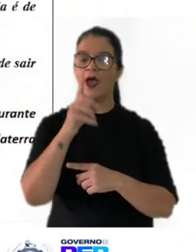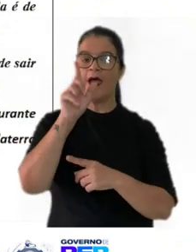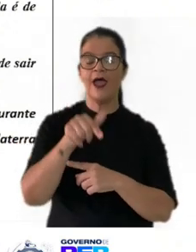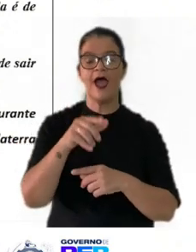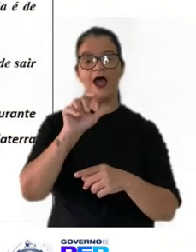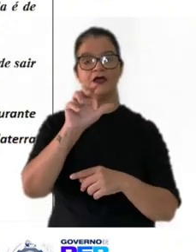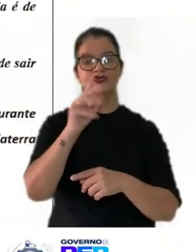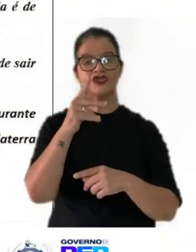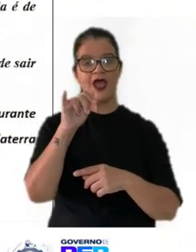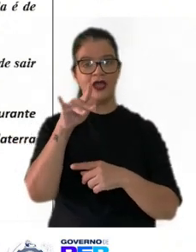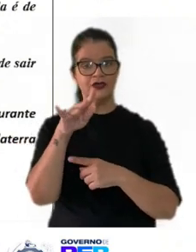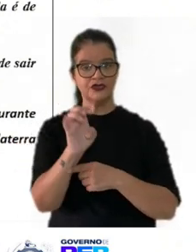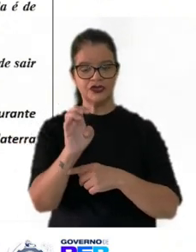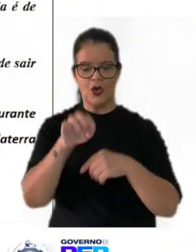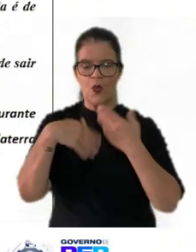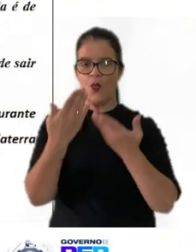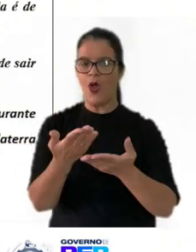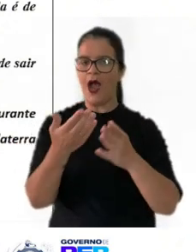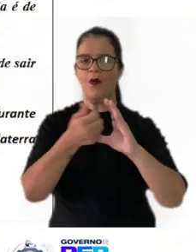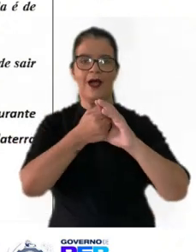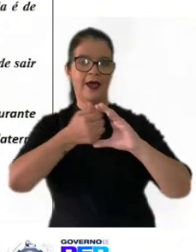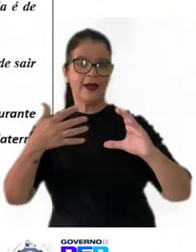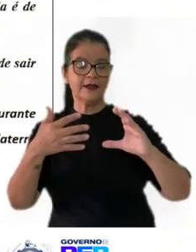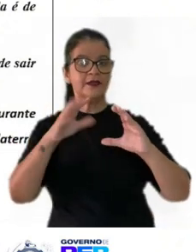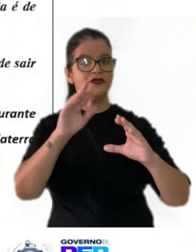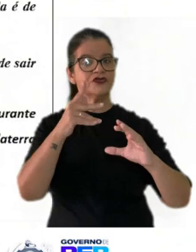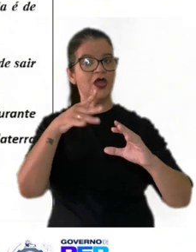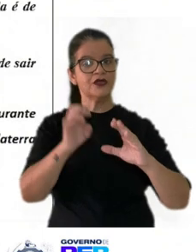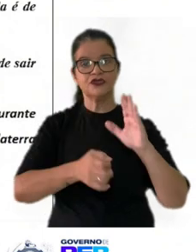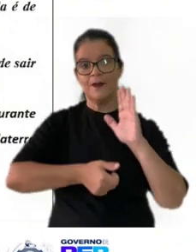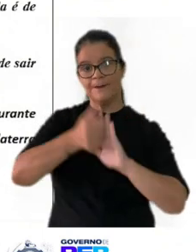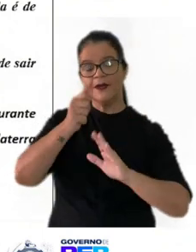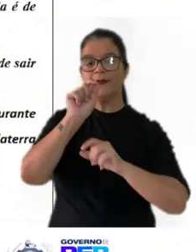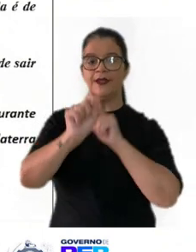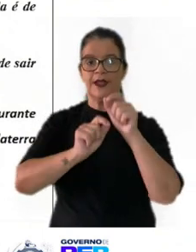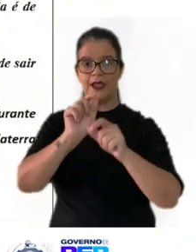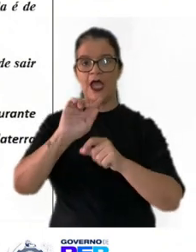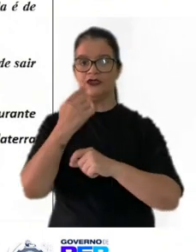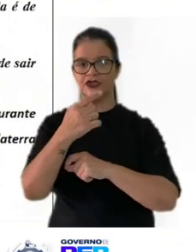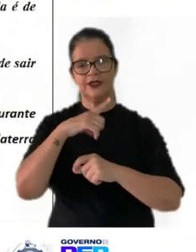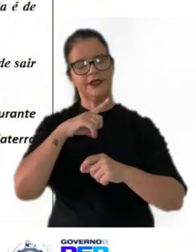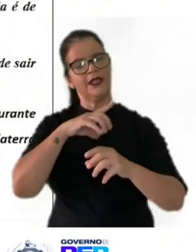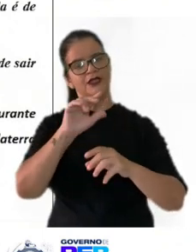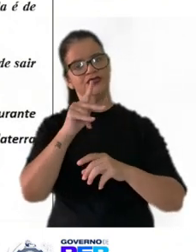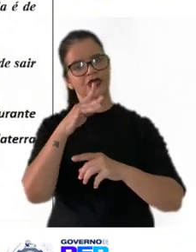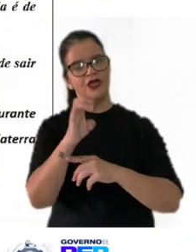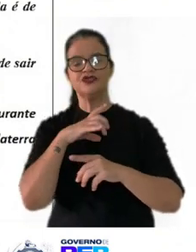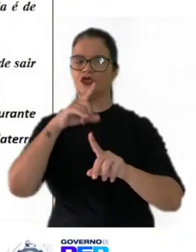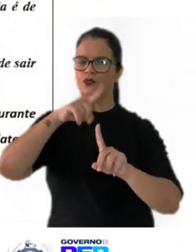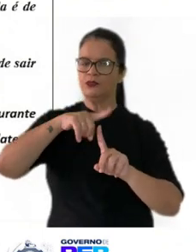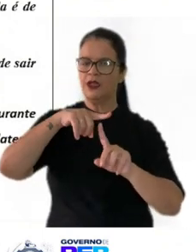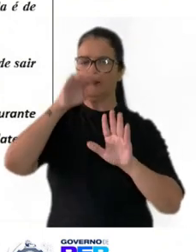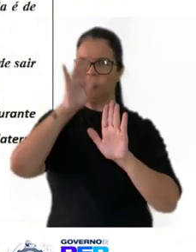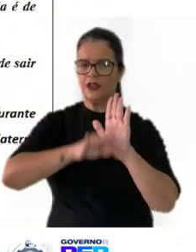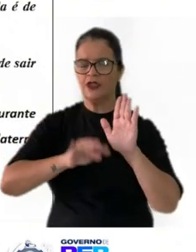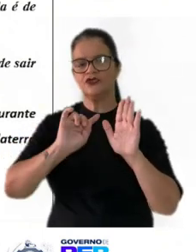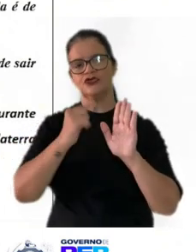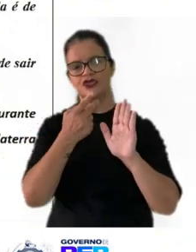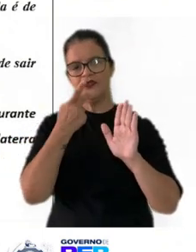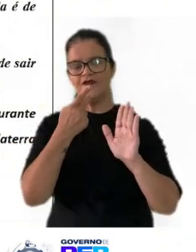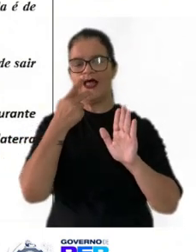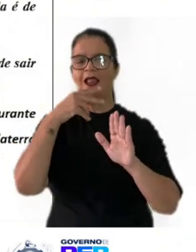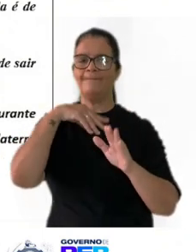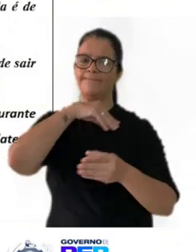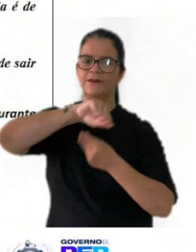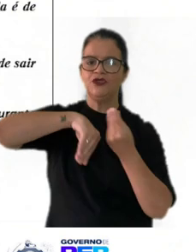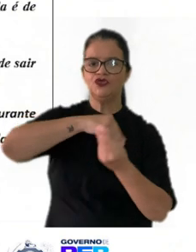qual é a característica da charge primeiro que a gente tem na charge um tipo de texto que a gente chama de texto misto por